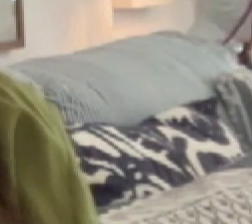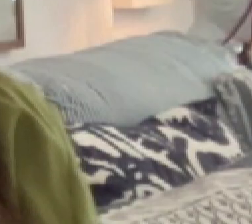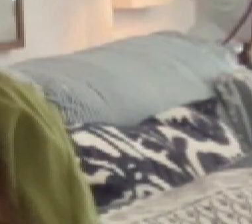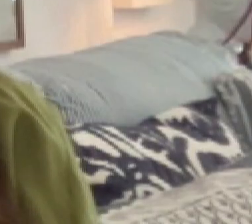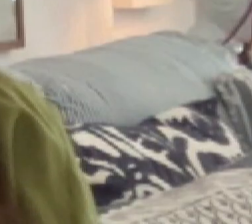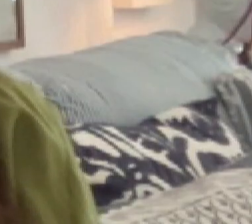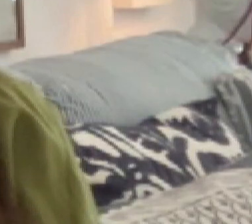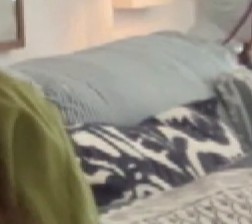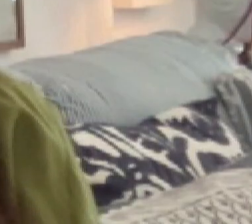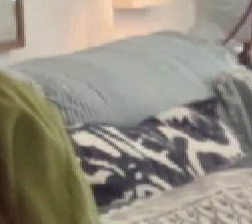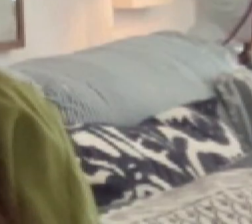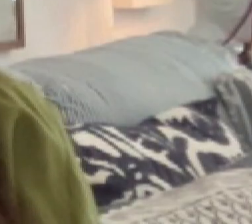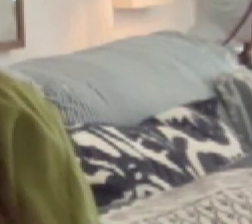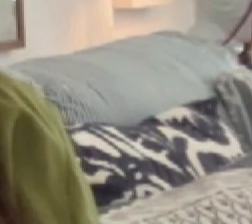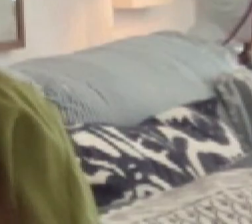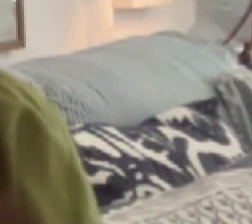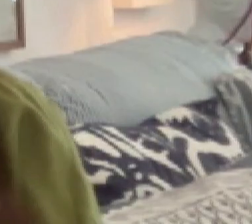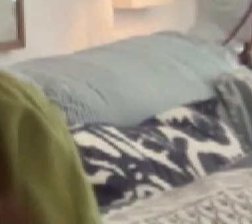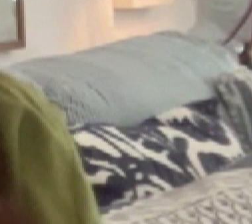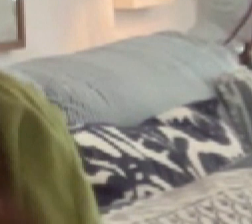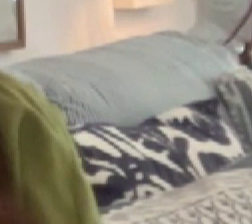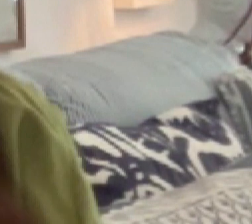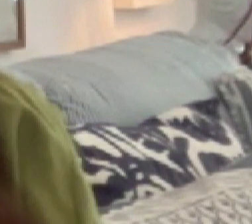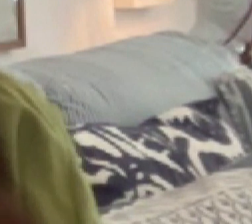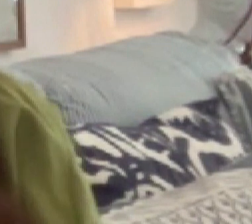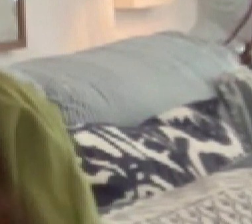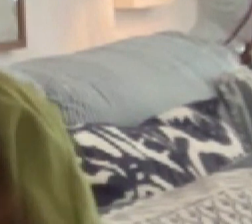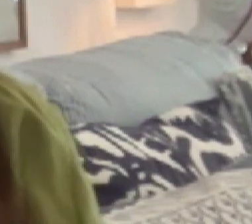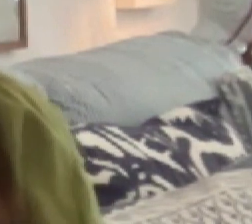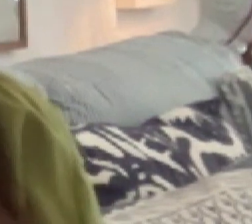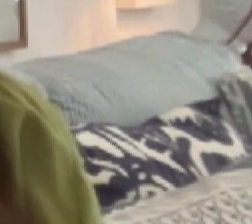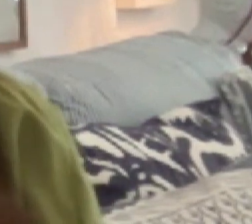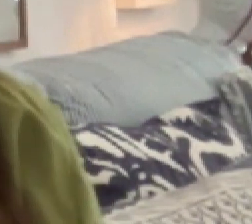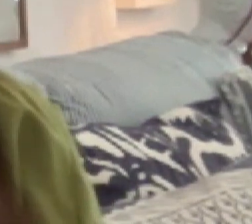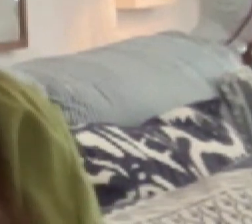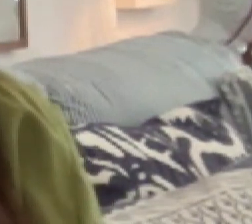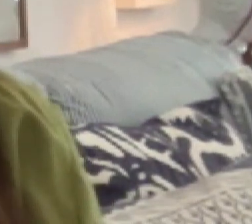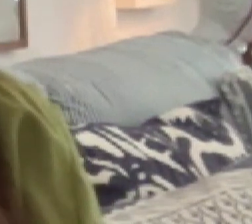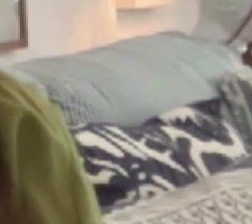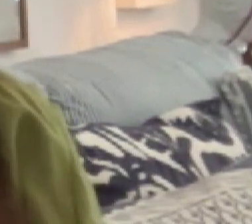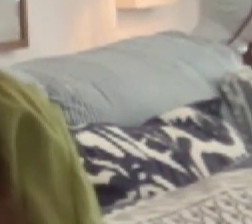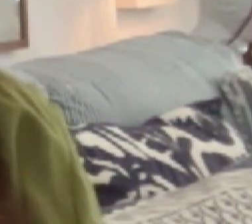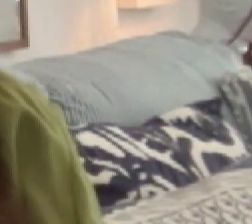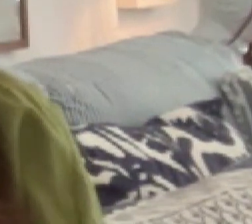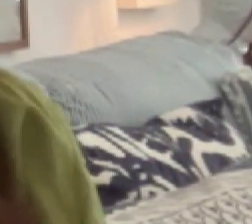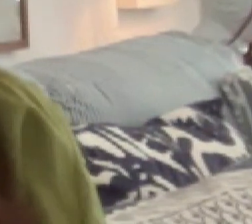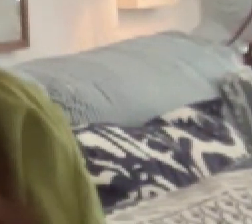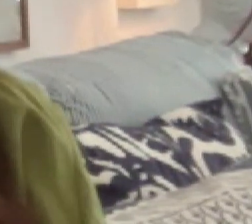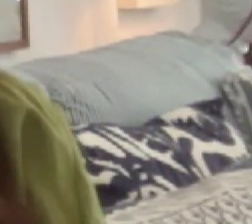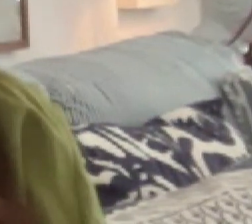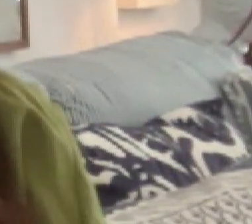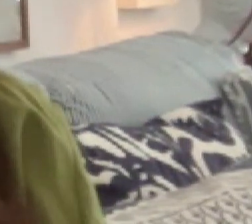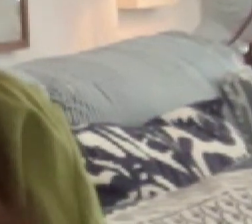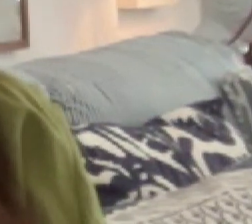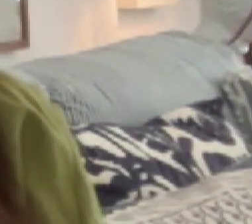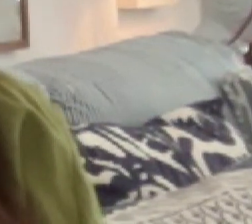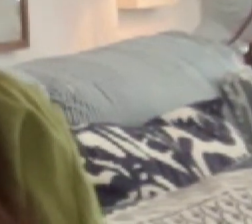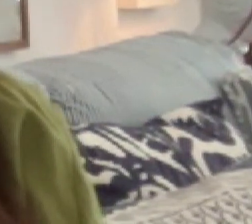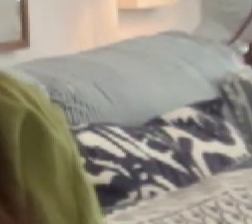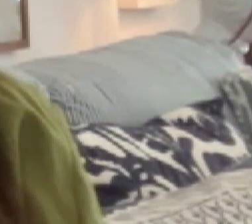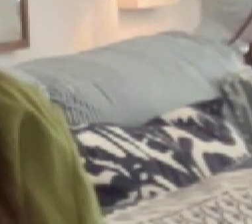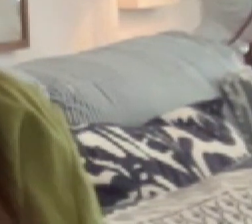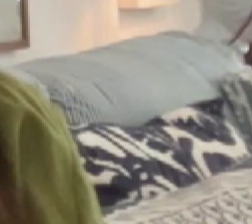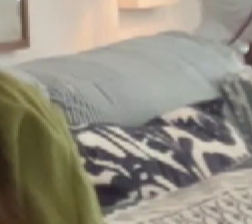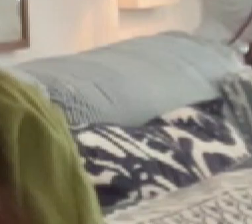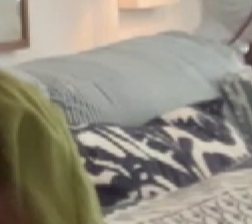fala é a permissão para sermos humanos. A gente vai ter altos, baixos e tudo concomitante, está tudo bem. Então, aceitar isso é importante